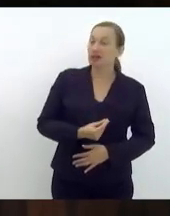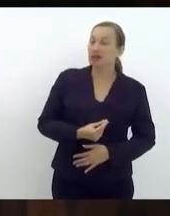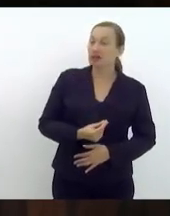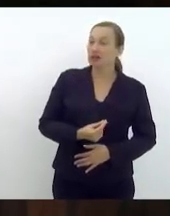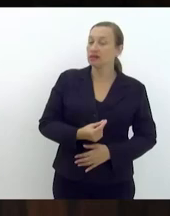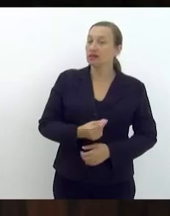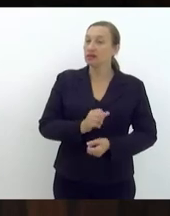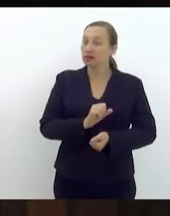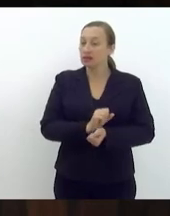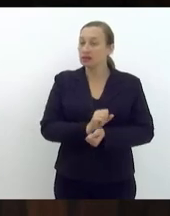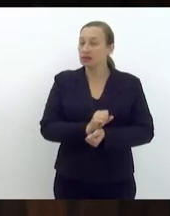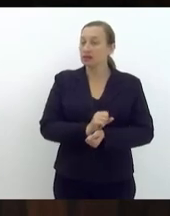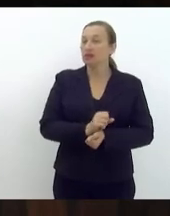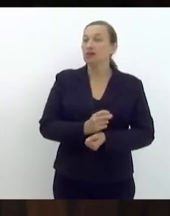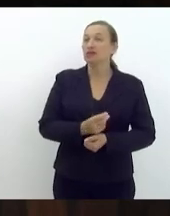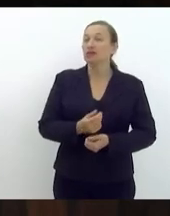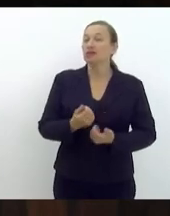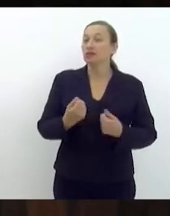presente